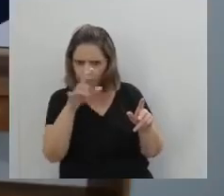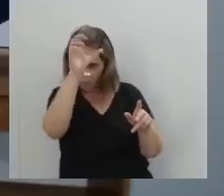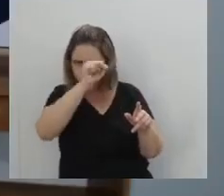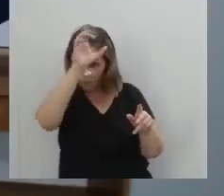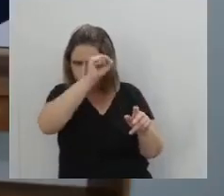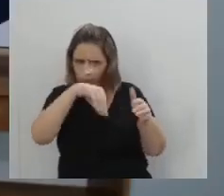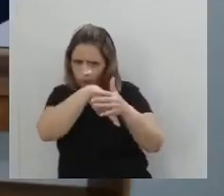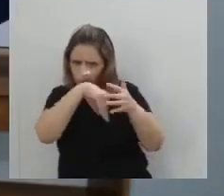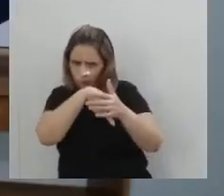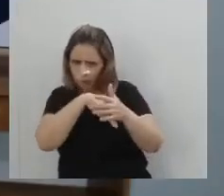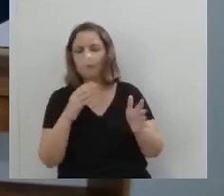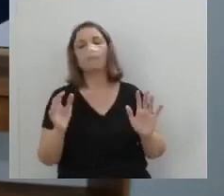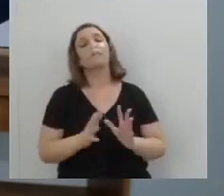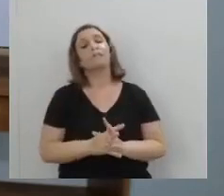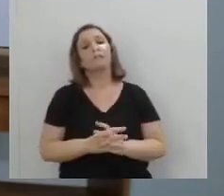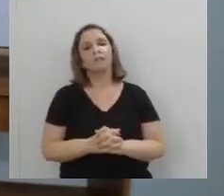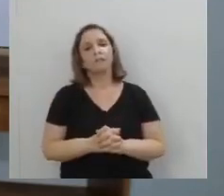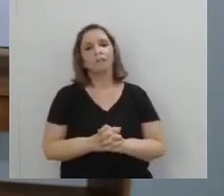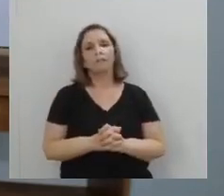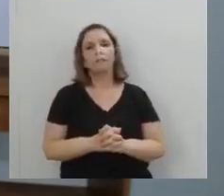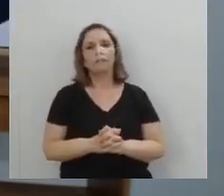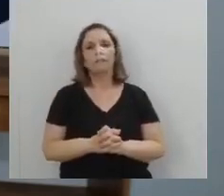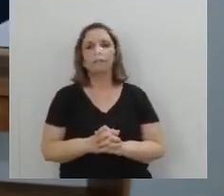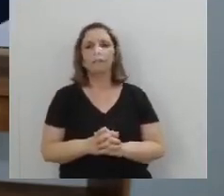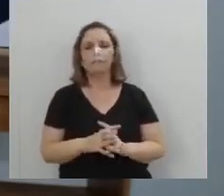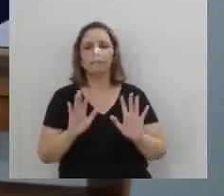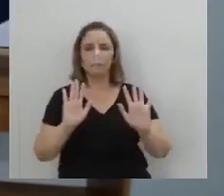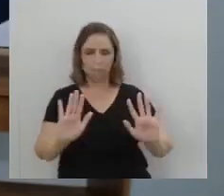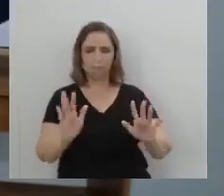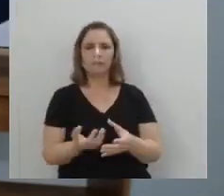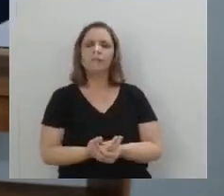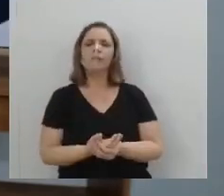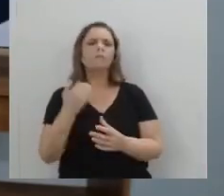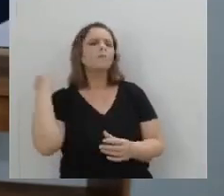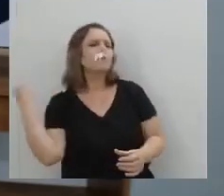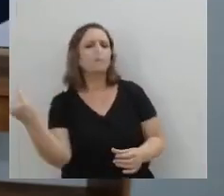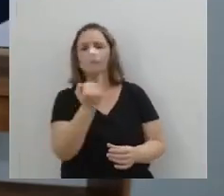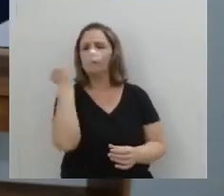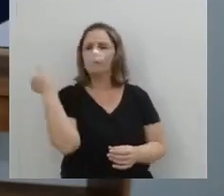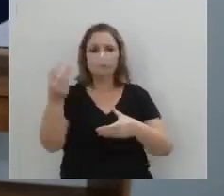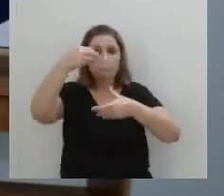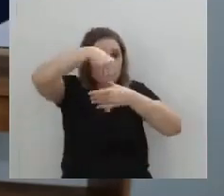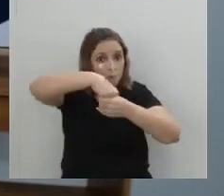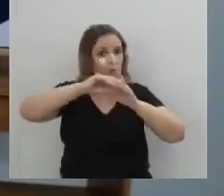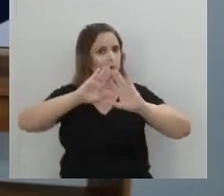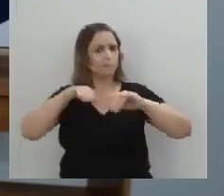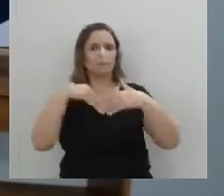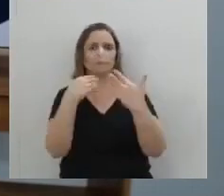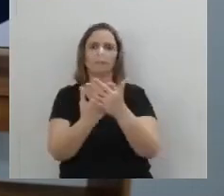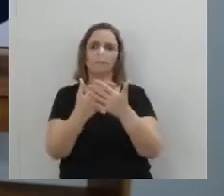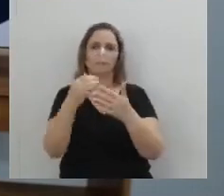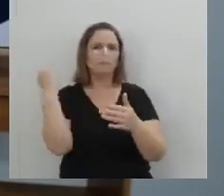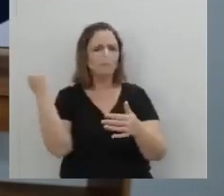aprender mais sobre o esporte futebol. Vamos agora ver a importância do futebol dentro da nossa escola.